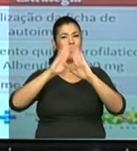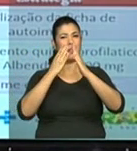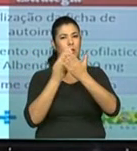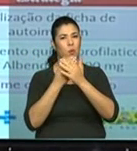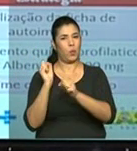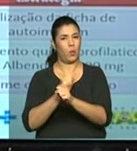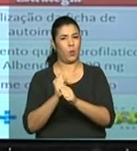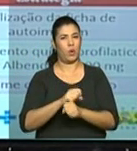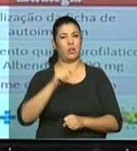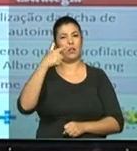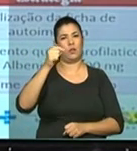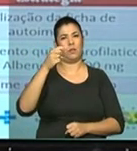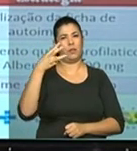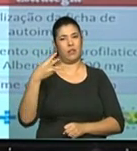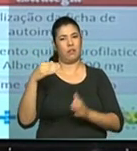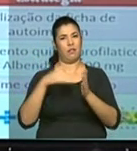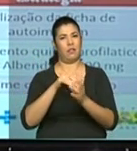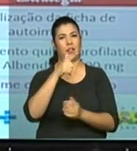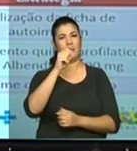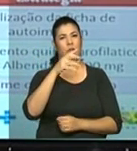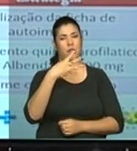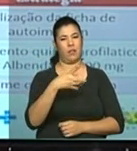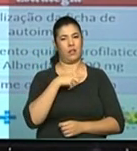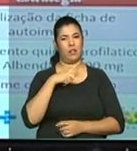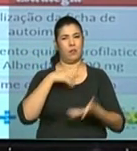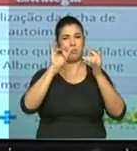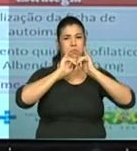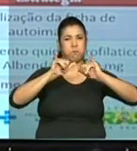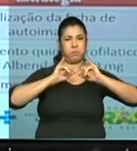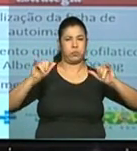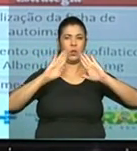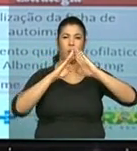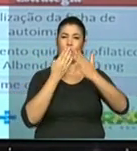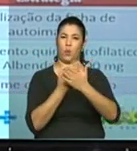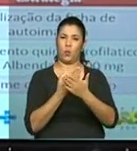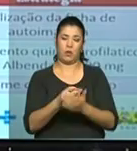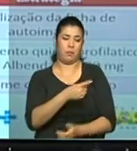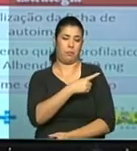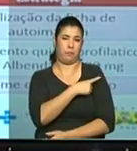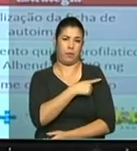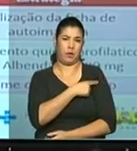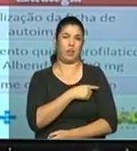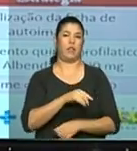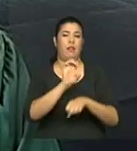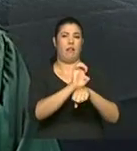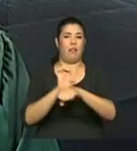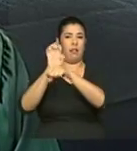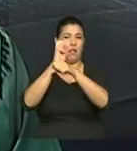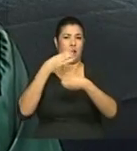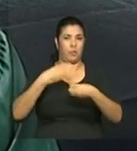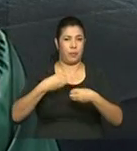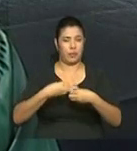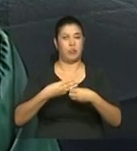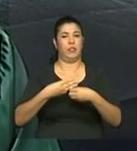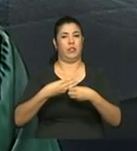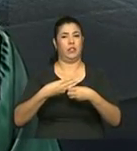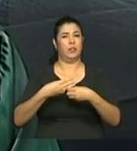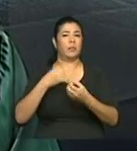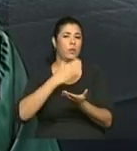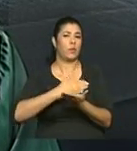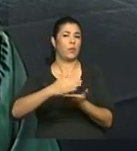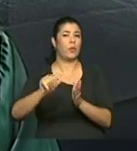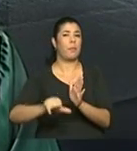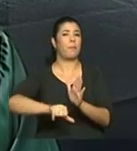A abrangência dessa campanha foram as escolas públicas de ensino fundamental, municipais e estaduais dos municípios,